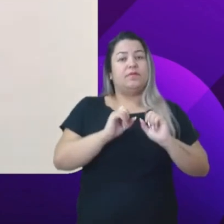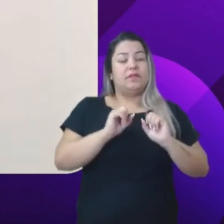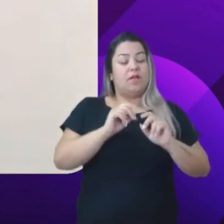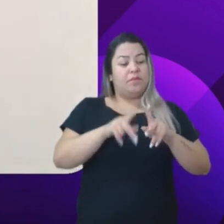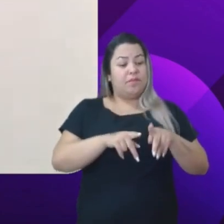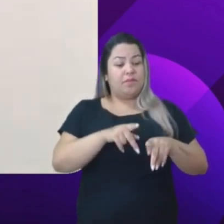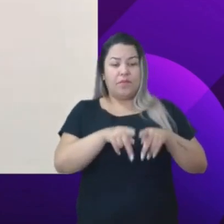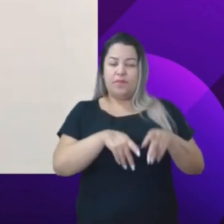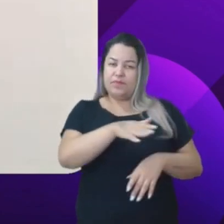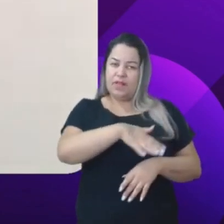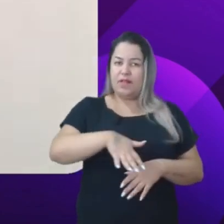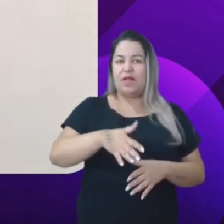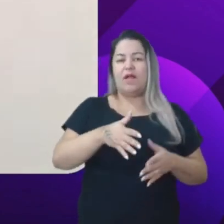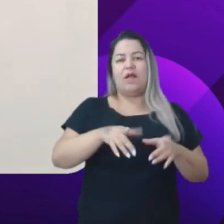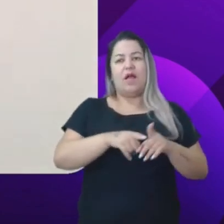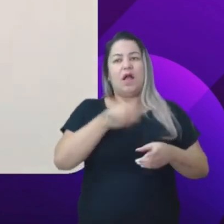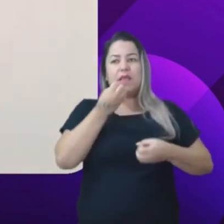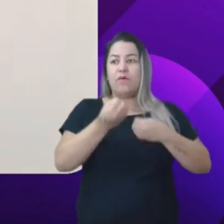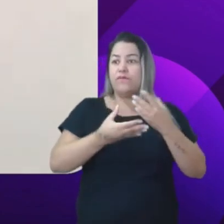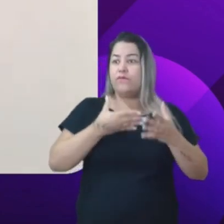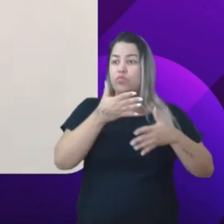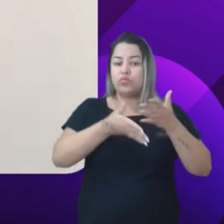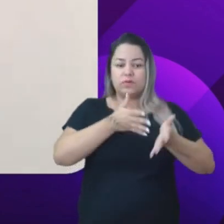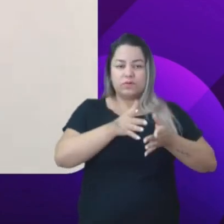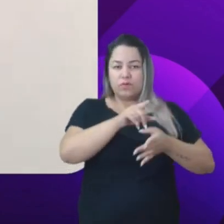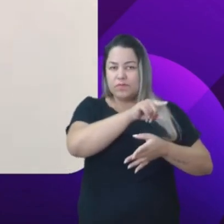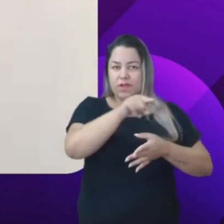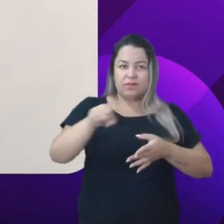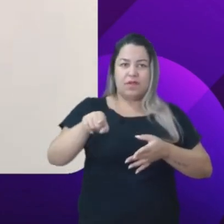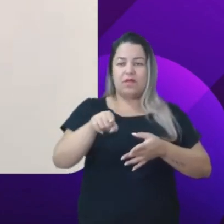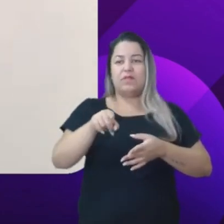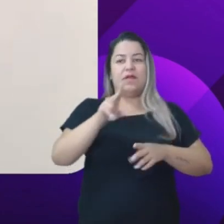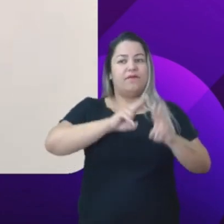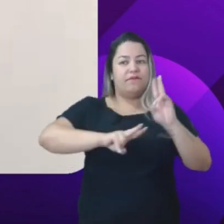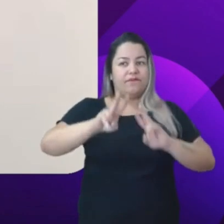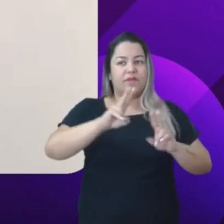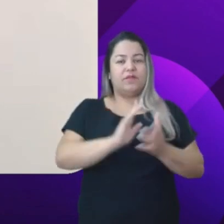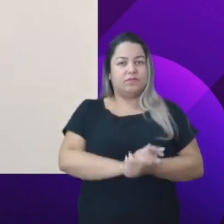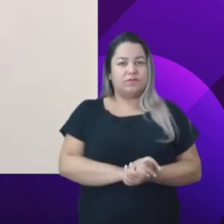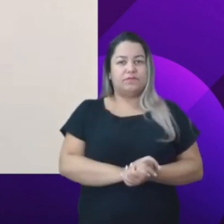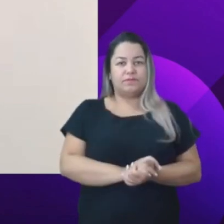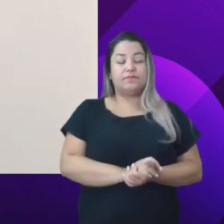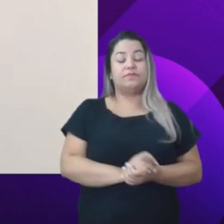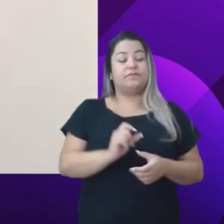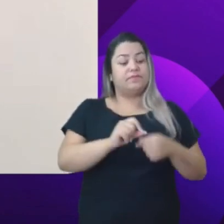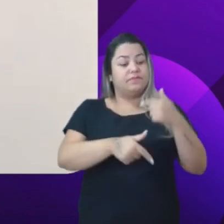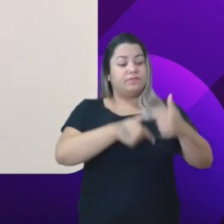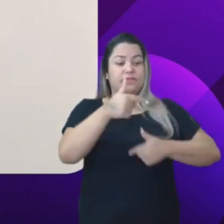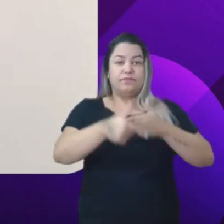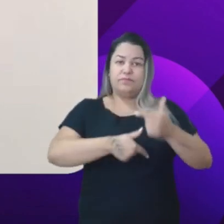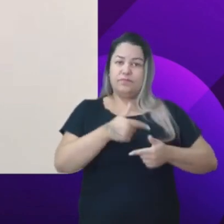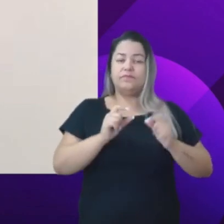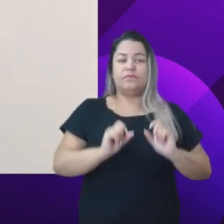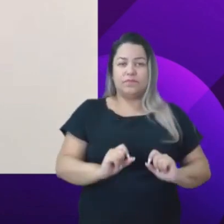dar voz, né, a pessoas como eu, como você que está aí nos assistindo, né, que faz esse tipo de trabalho como eu